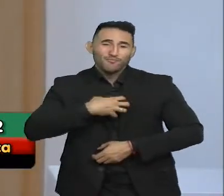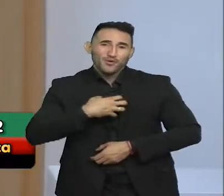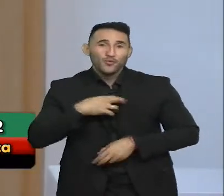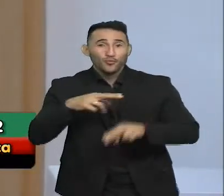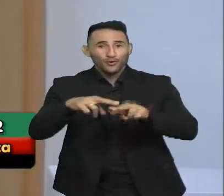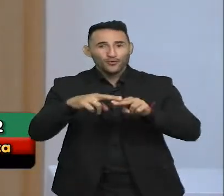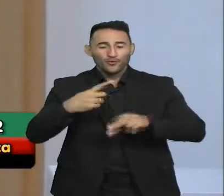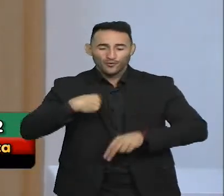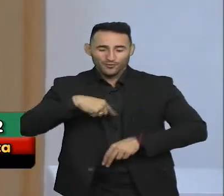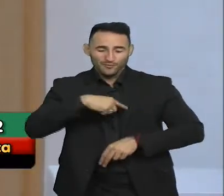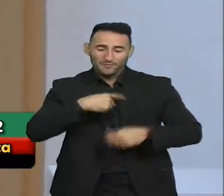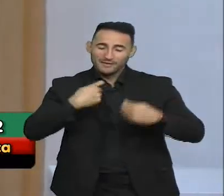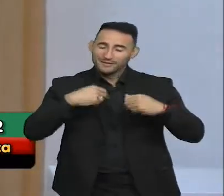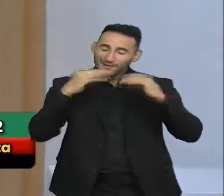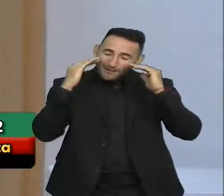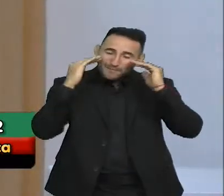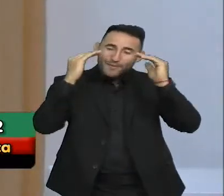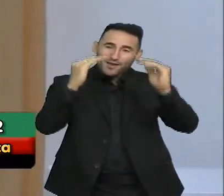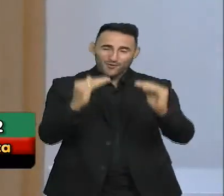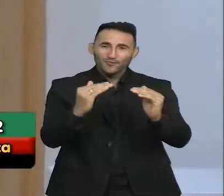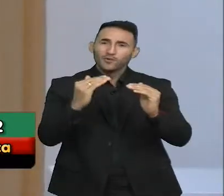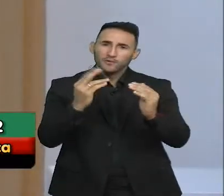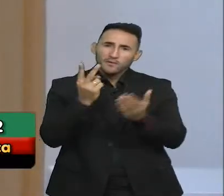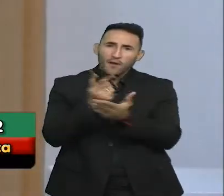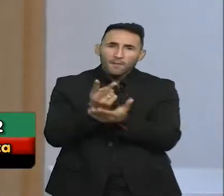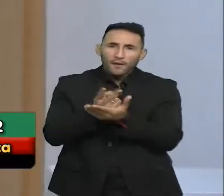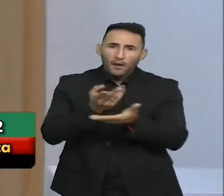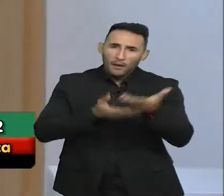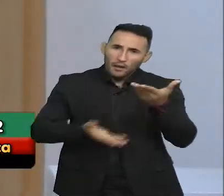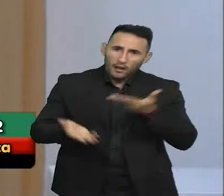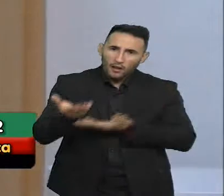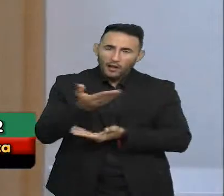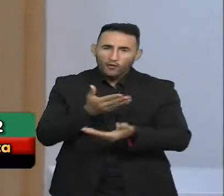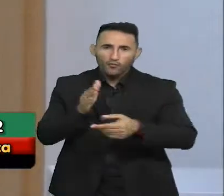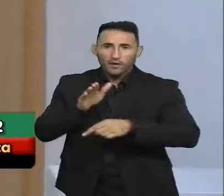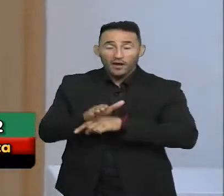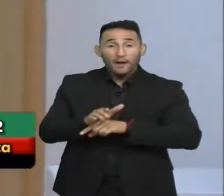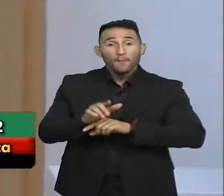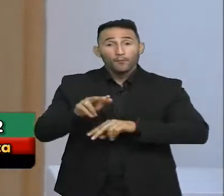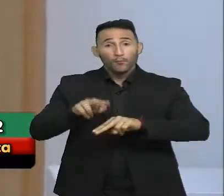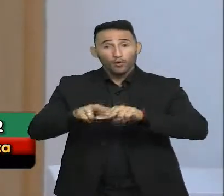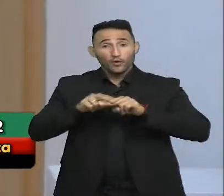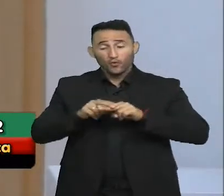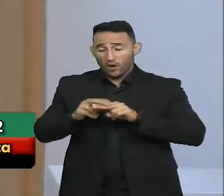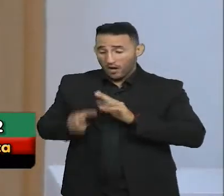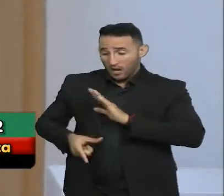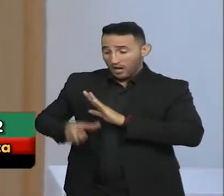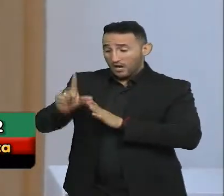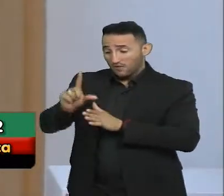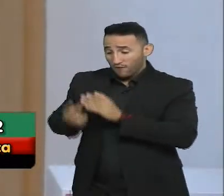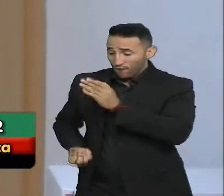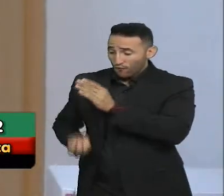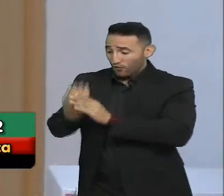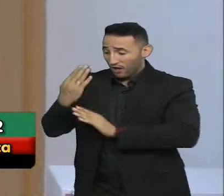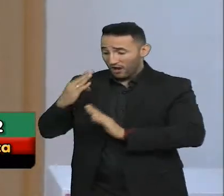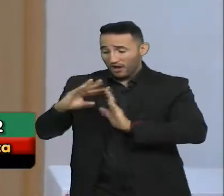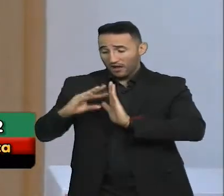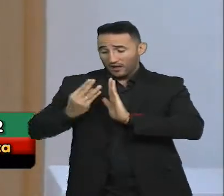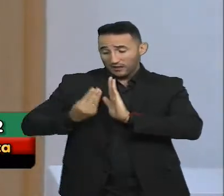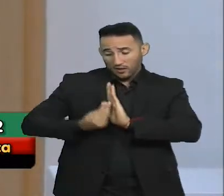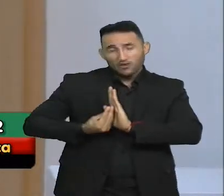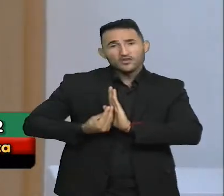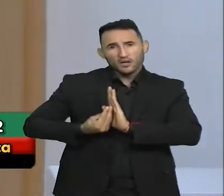precisa ter, né? E tentar colaborar ao máximo. Então, tudo o que a gente faz, isso desde a fundação da igreja, esse espírito que a gente